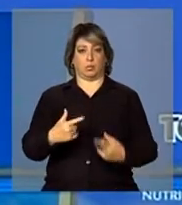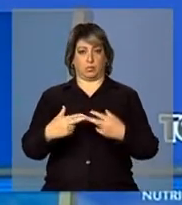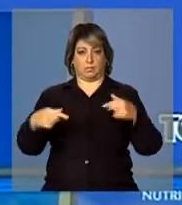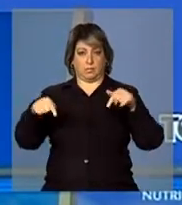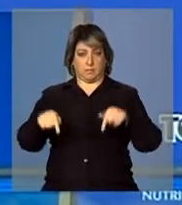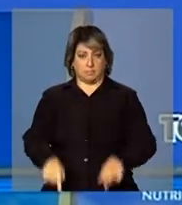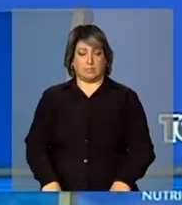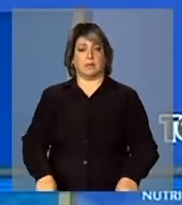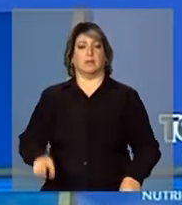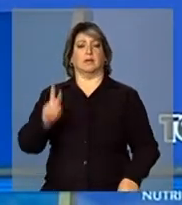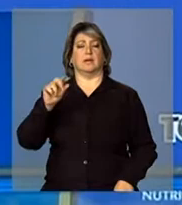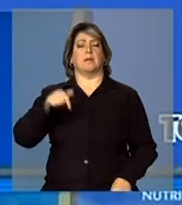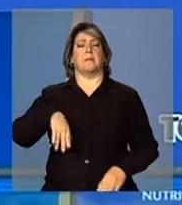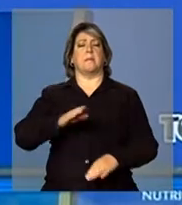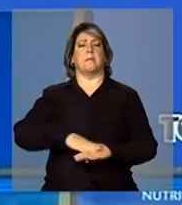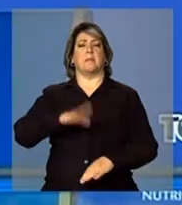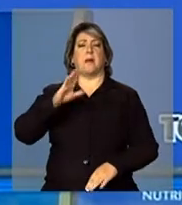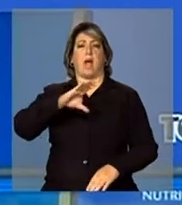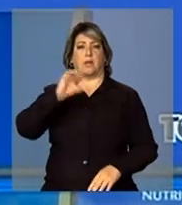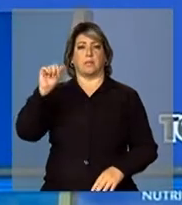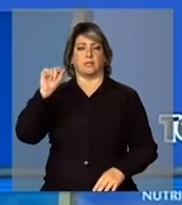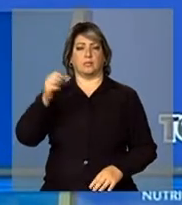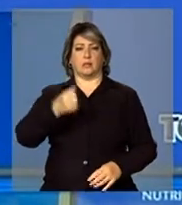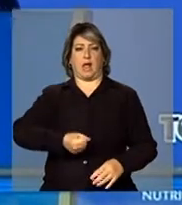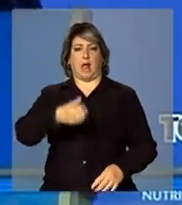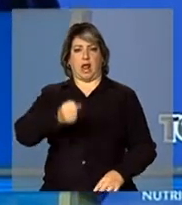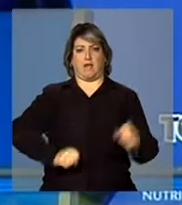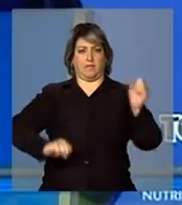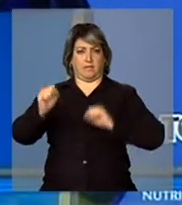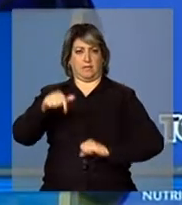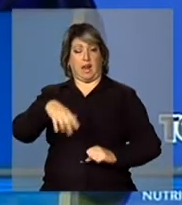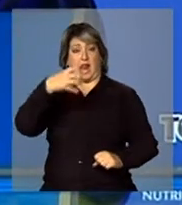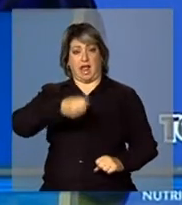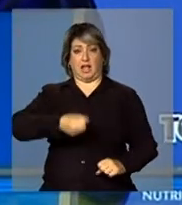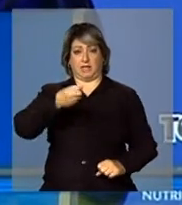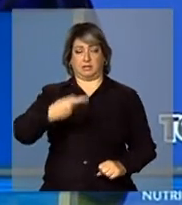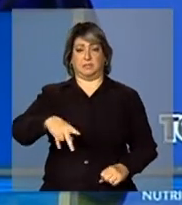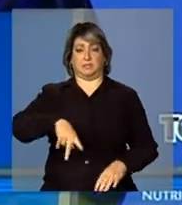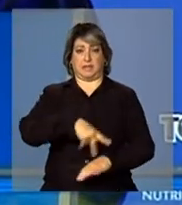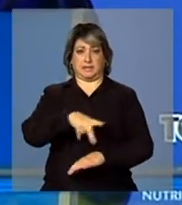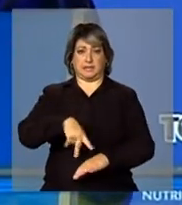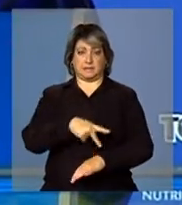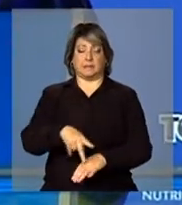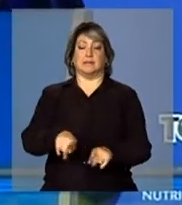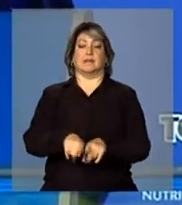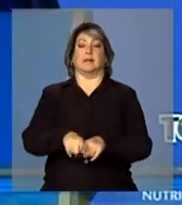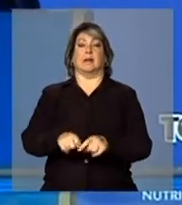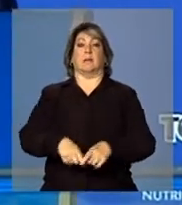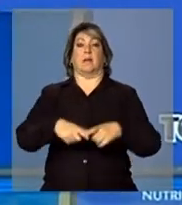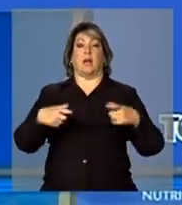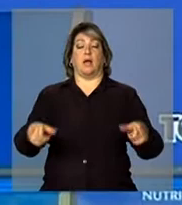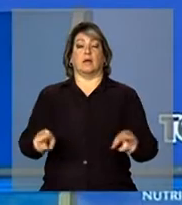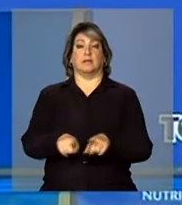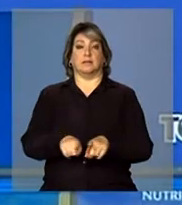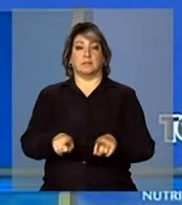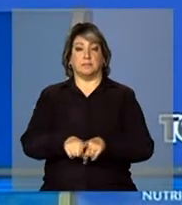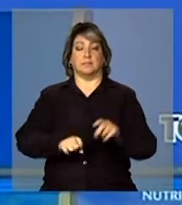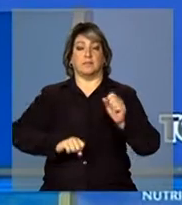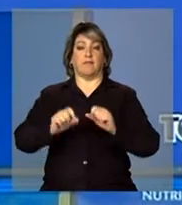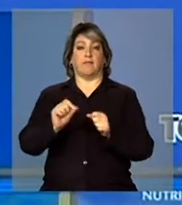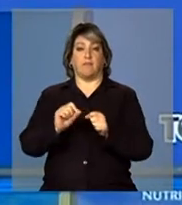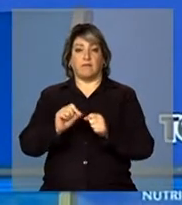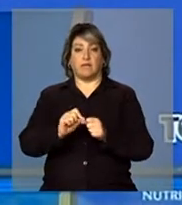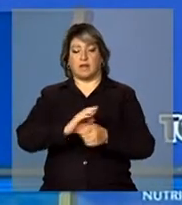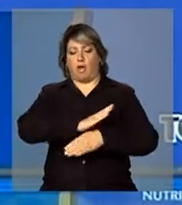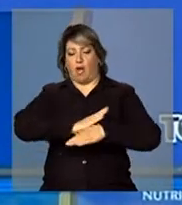maior produção de leite do país e também por uma das maiores produções de carne.